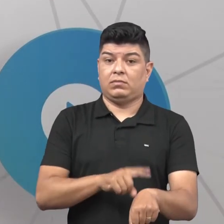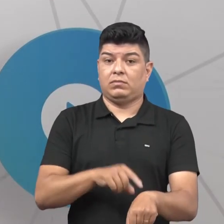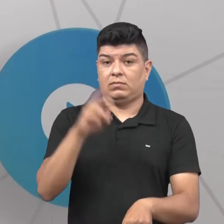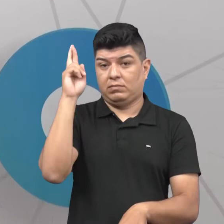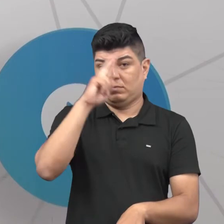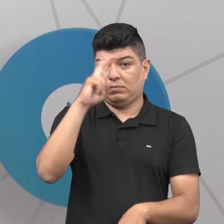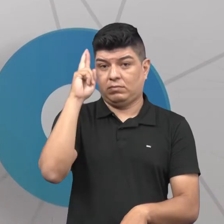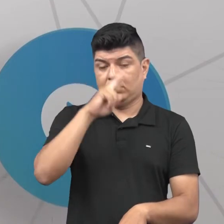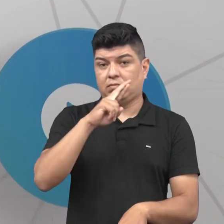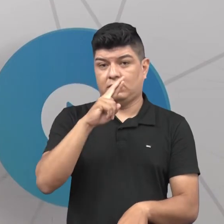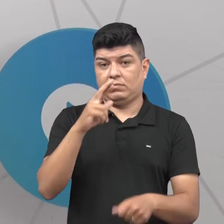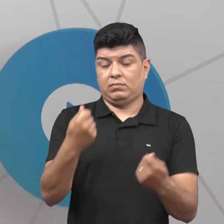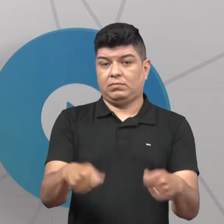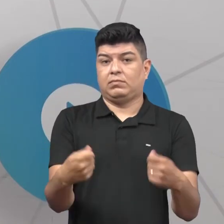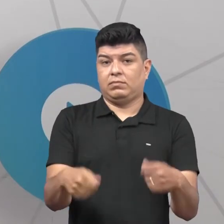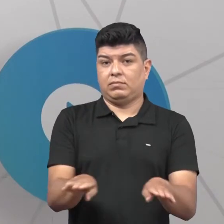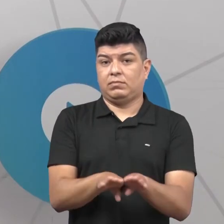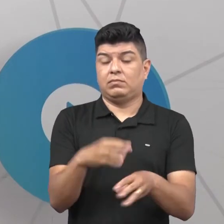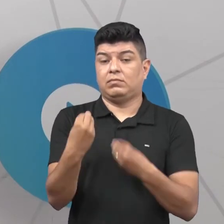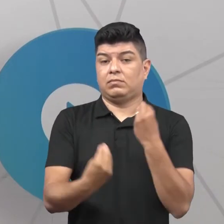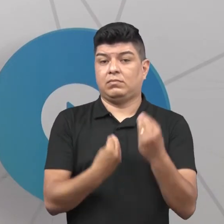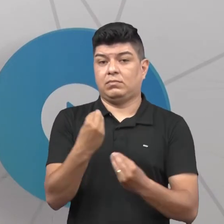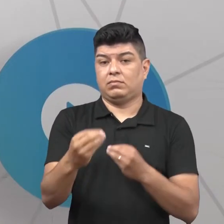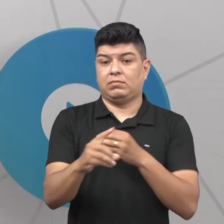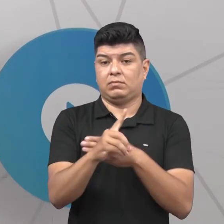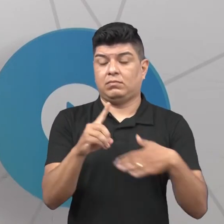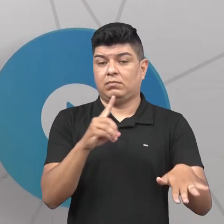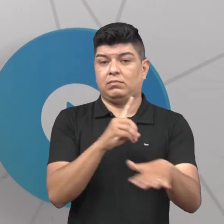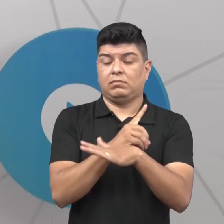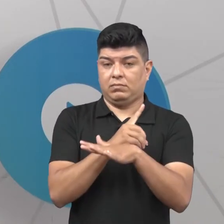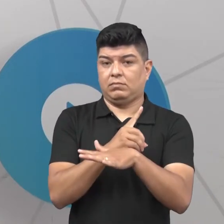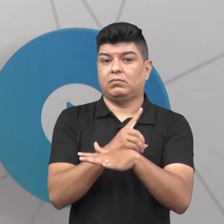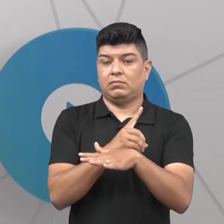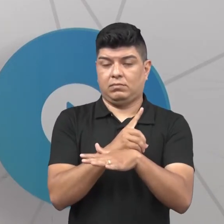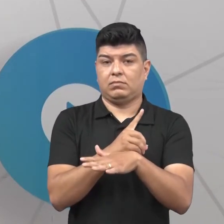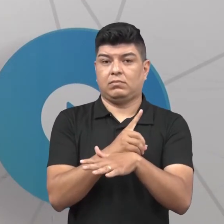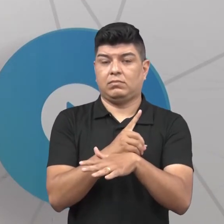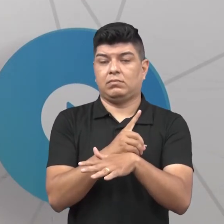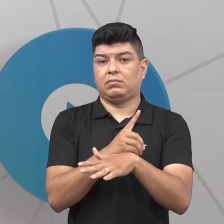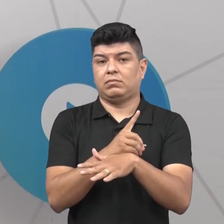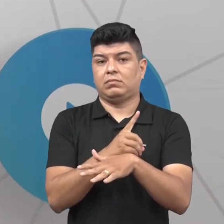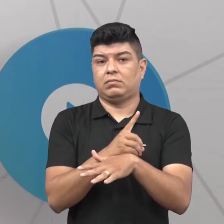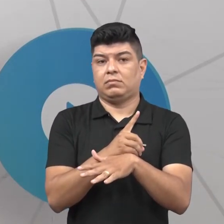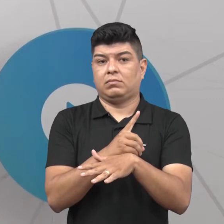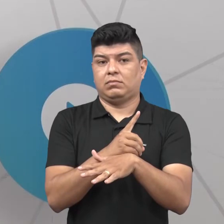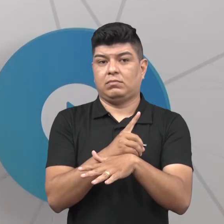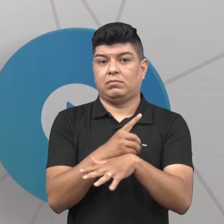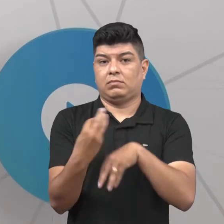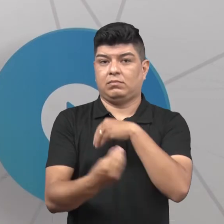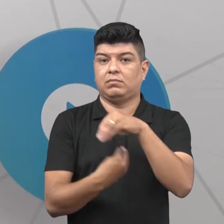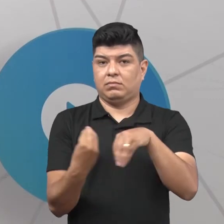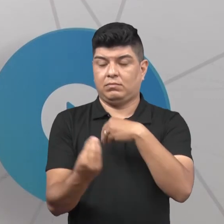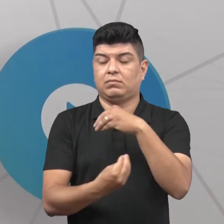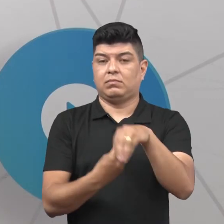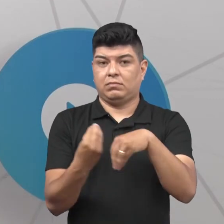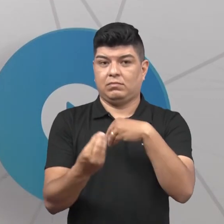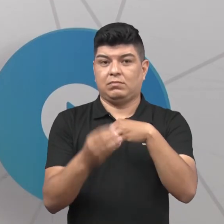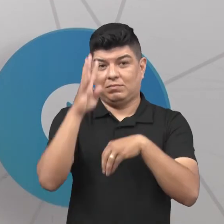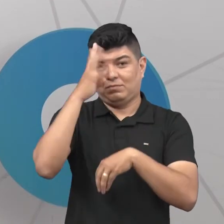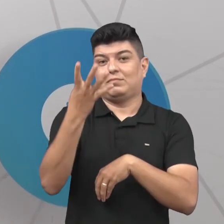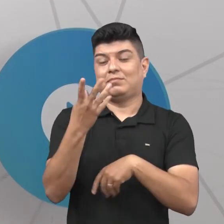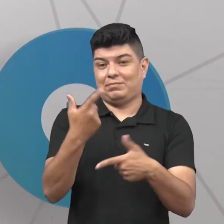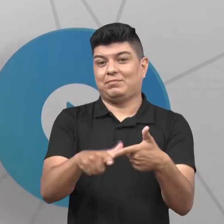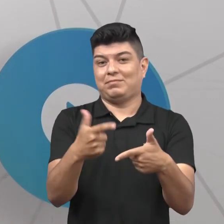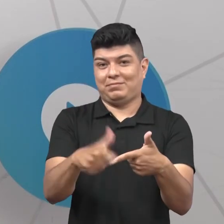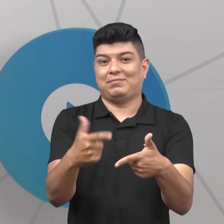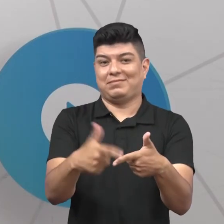histórico e depende também de como a sociedade, né, ela está envolvida para resolver esse